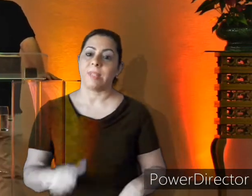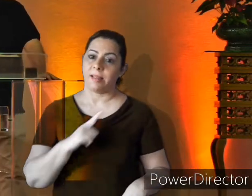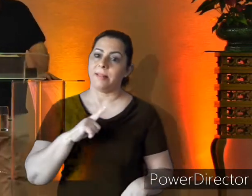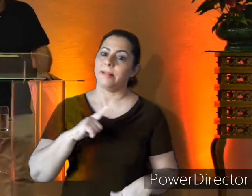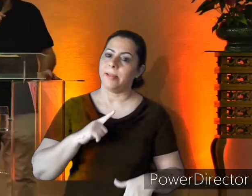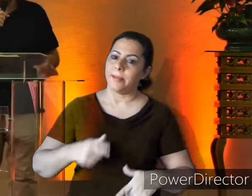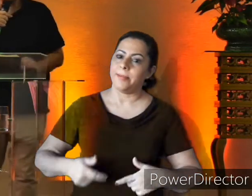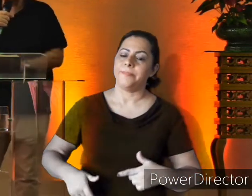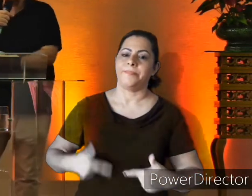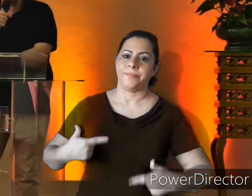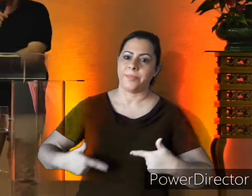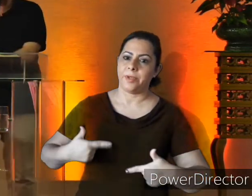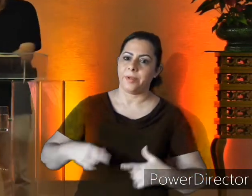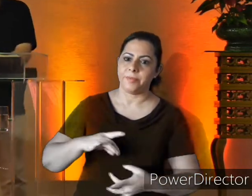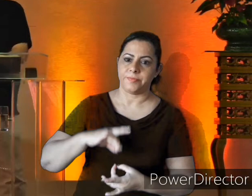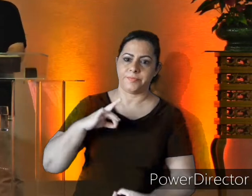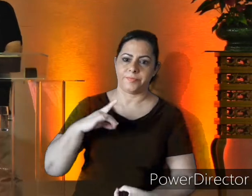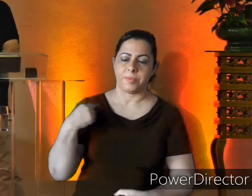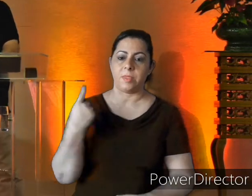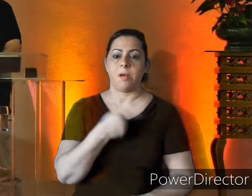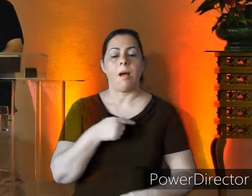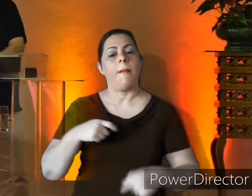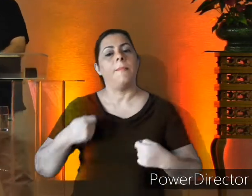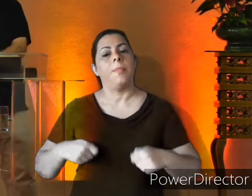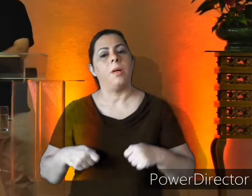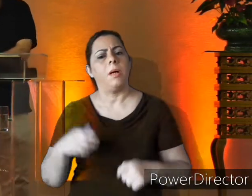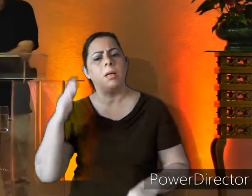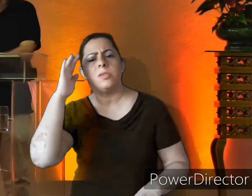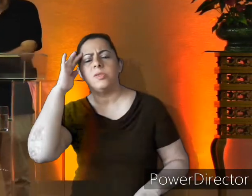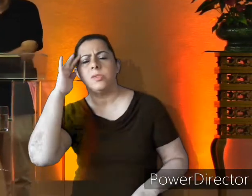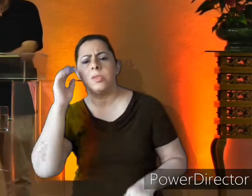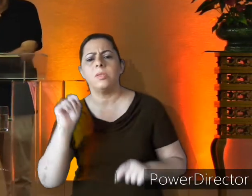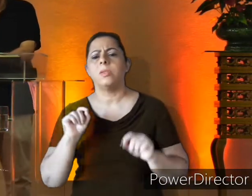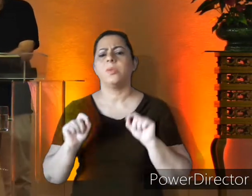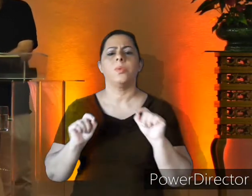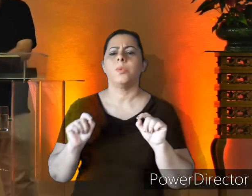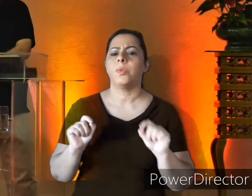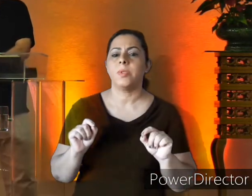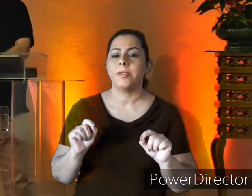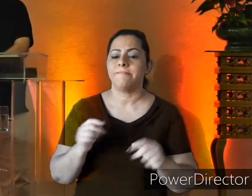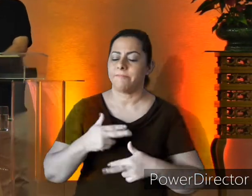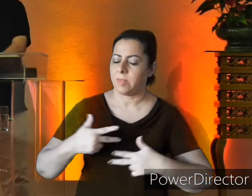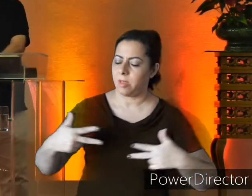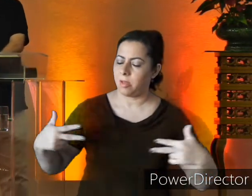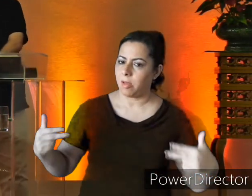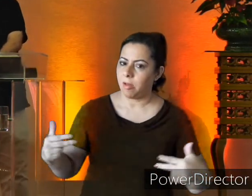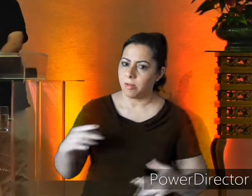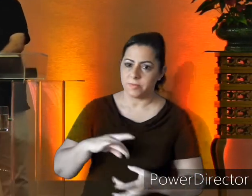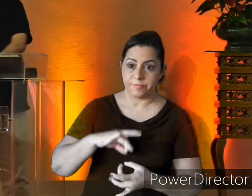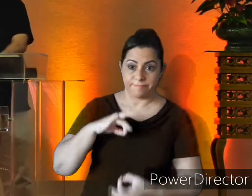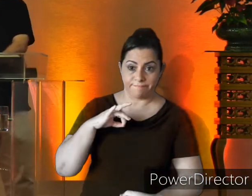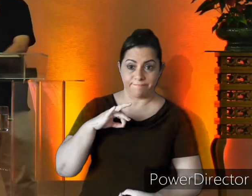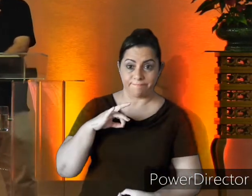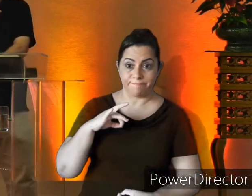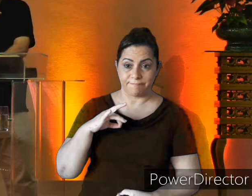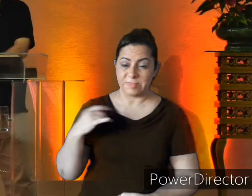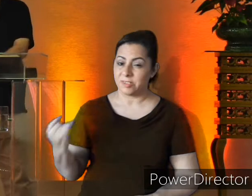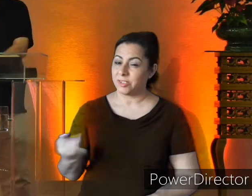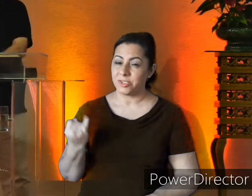constantemente, para não esquecermos de que a realidade espiritual, ela